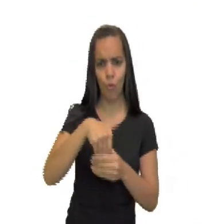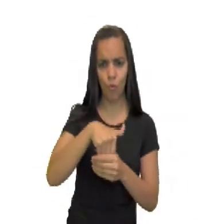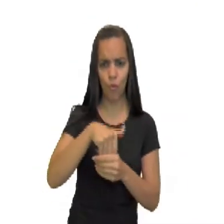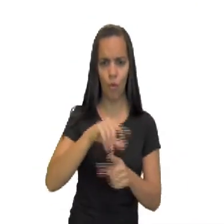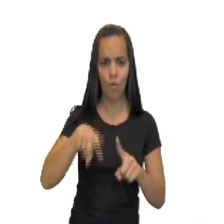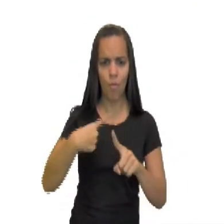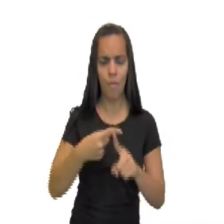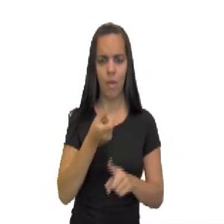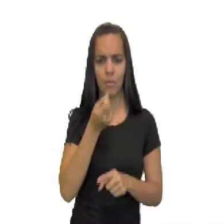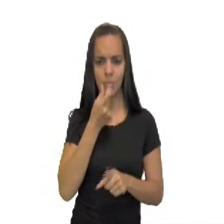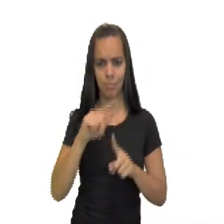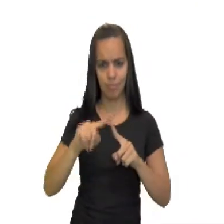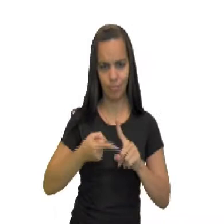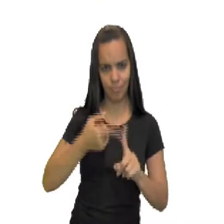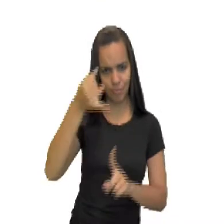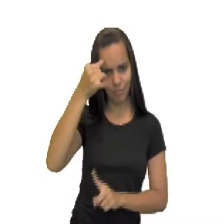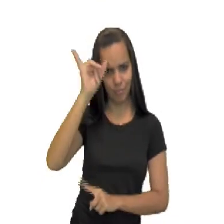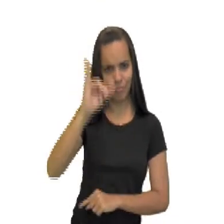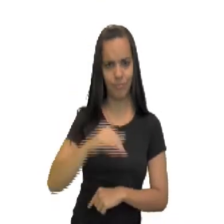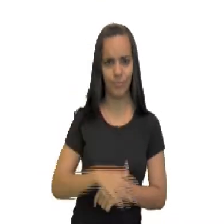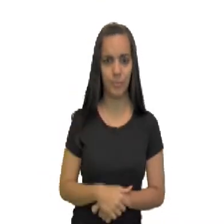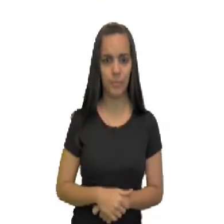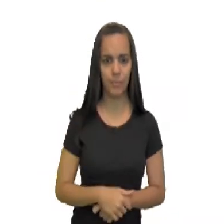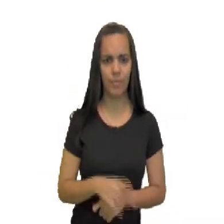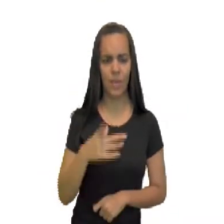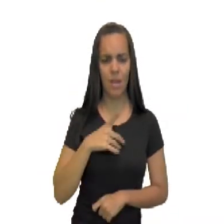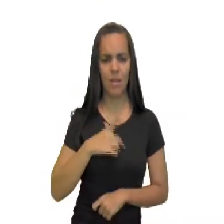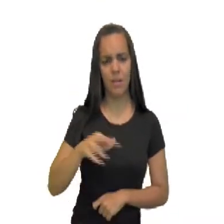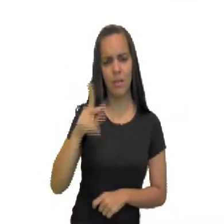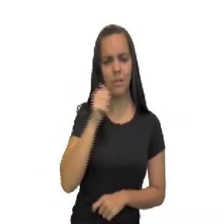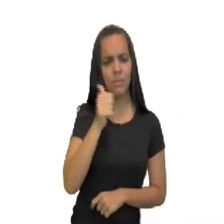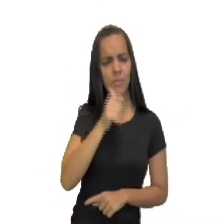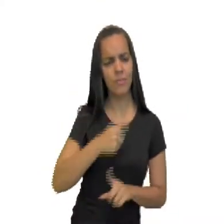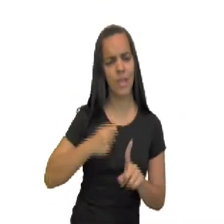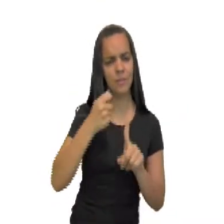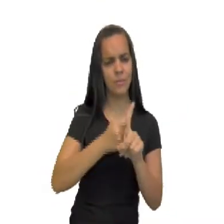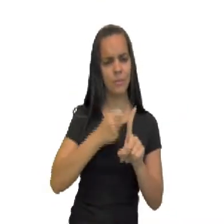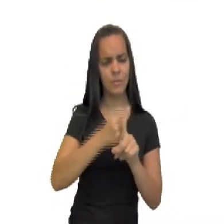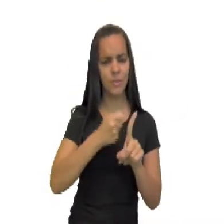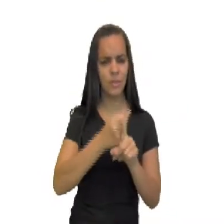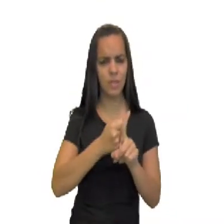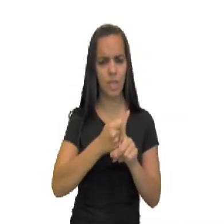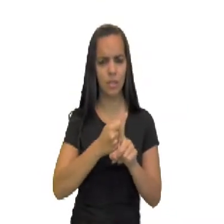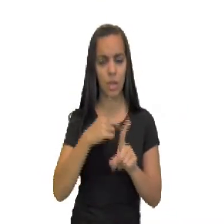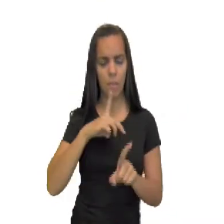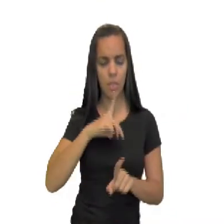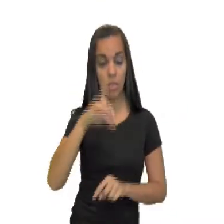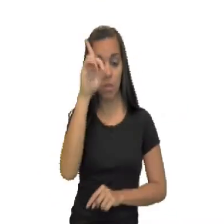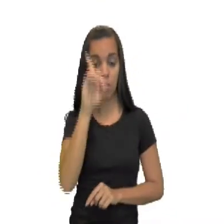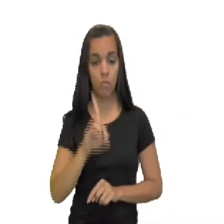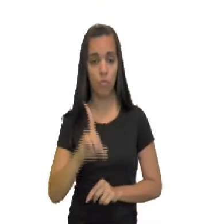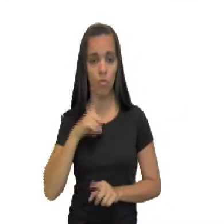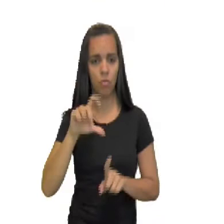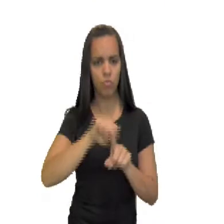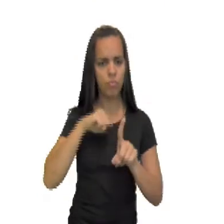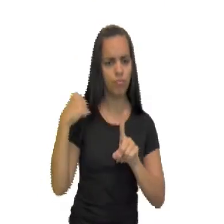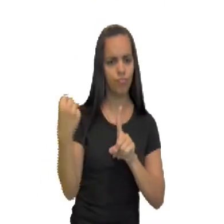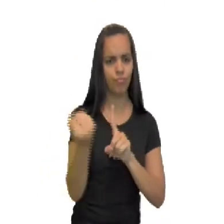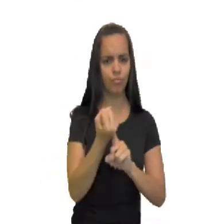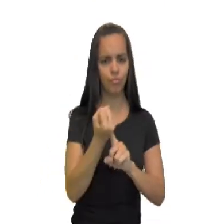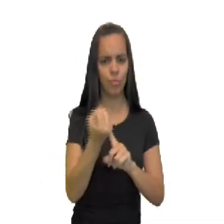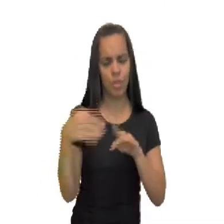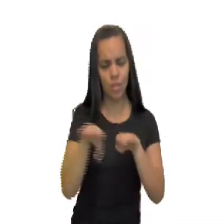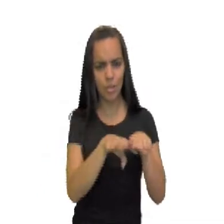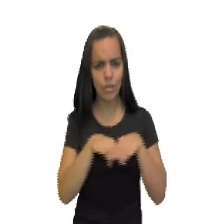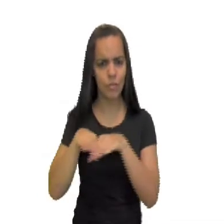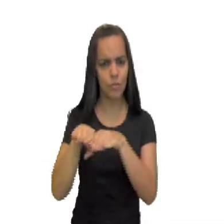Desde a história da humanidade, as mulheres têm lutado pela sua posição na sociedade, posição de